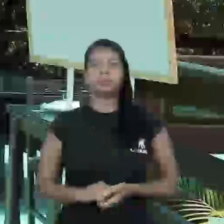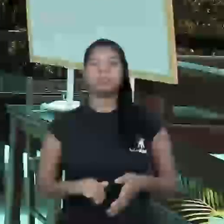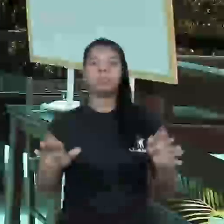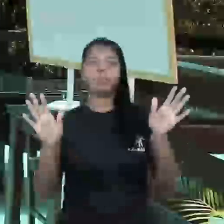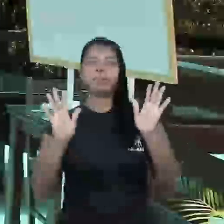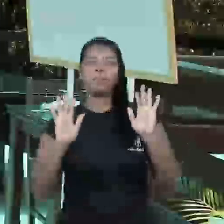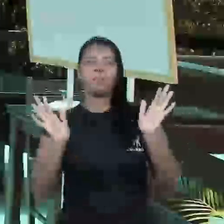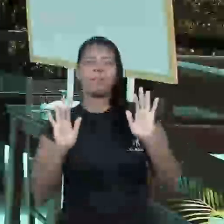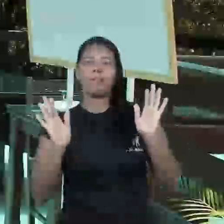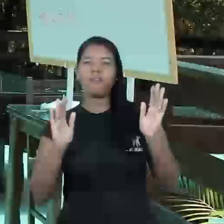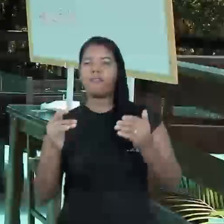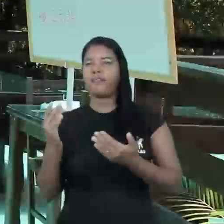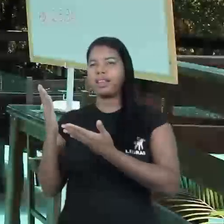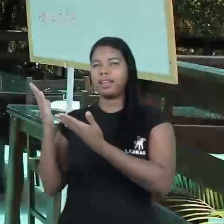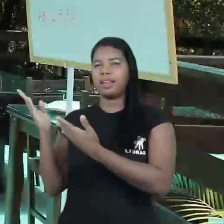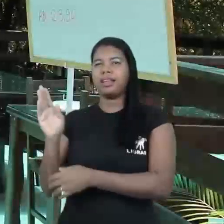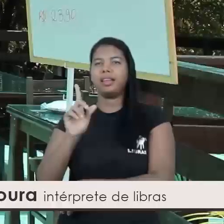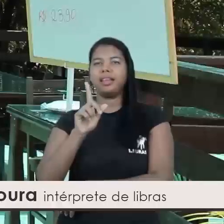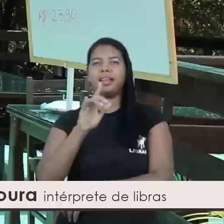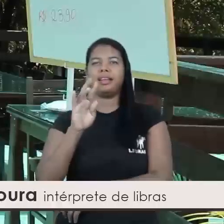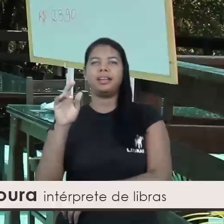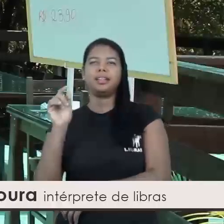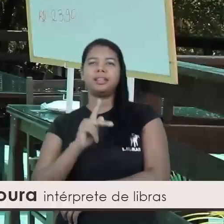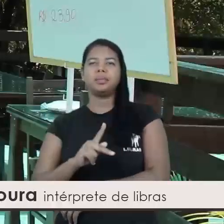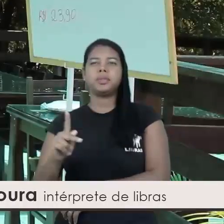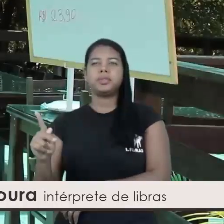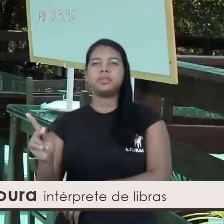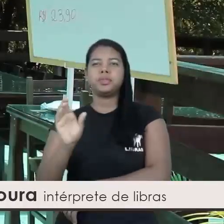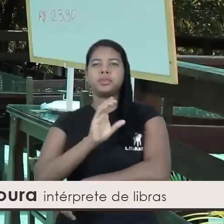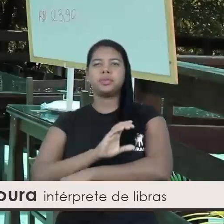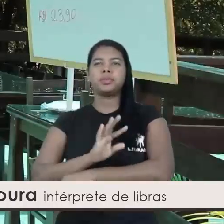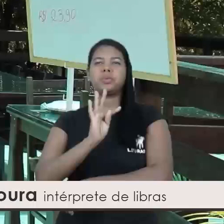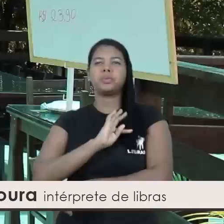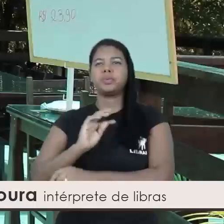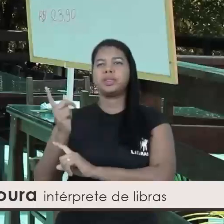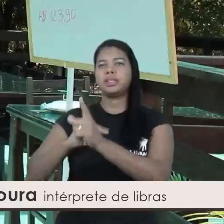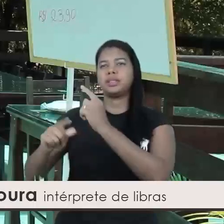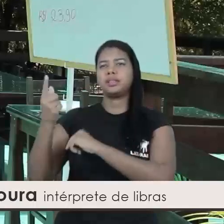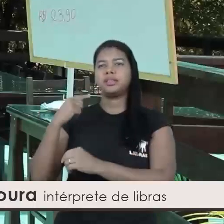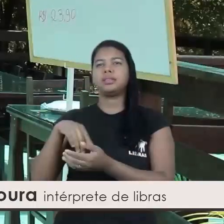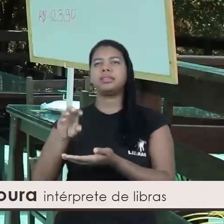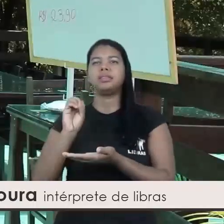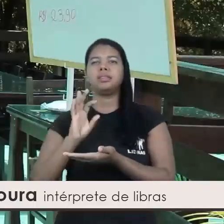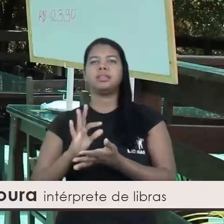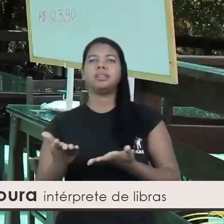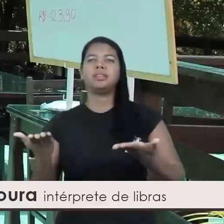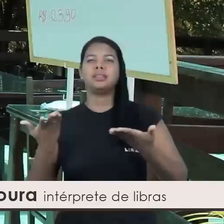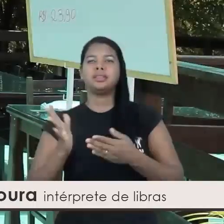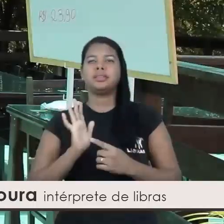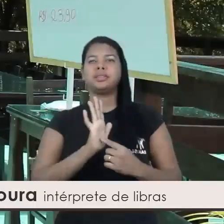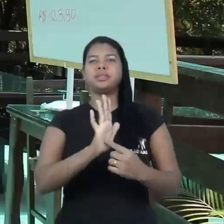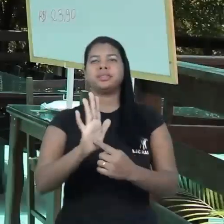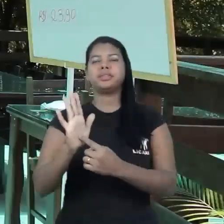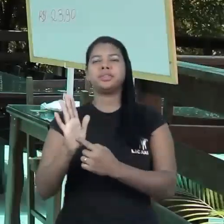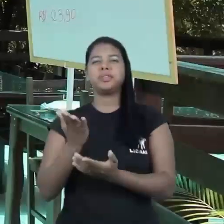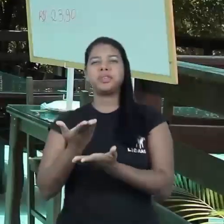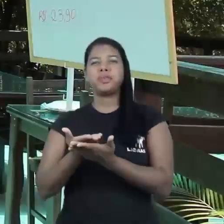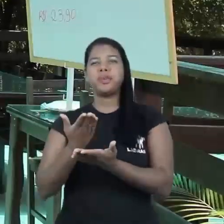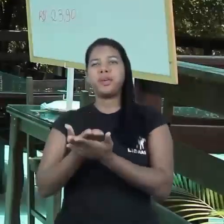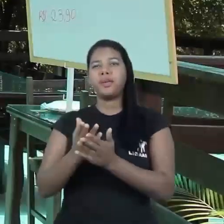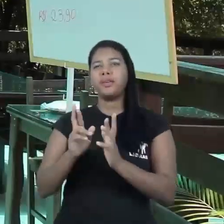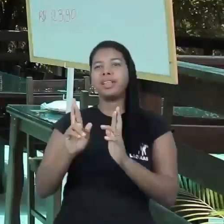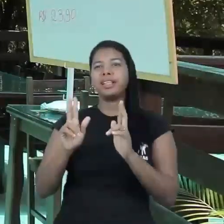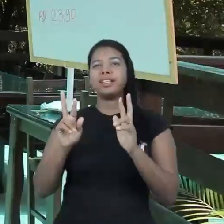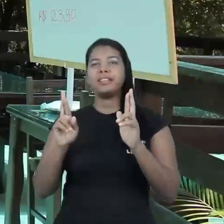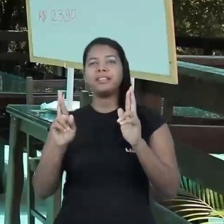Olá pessoal, sou a professora Lindete Pedrosa do curso de Administração da ETEPAC e hoje iremos fazer uma aula diferenciada